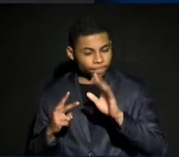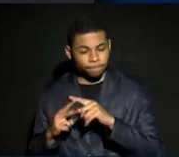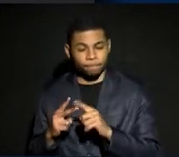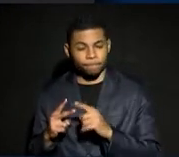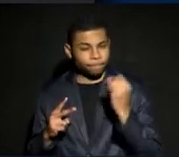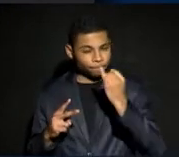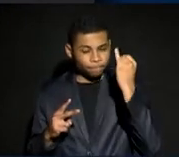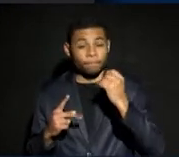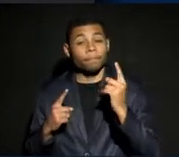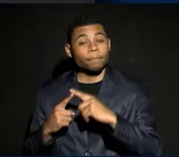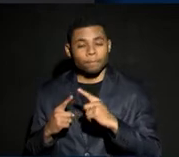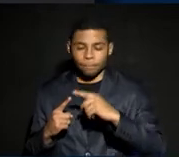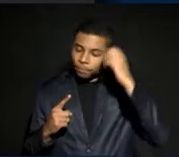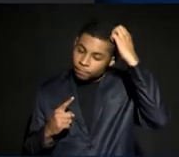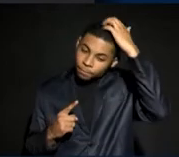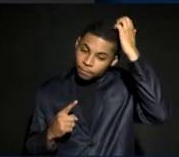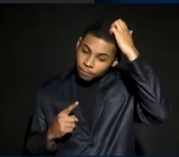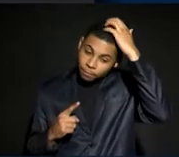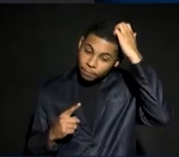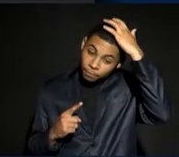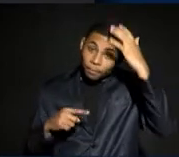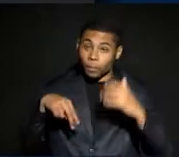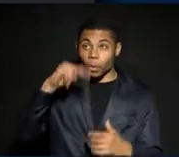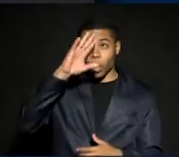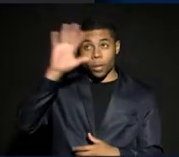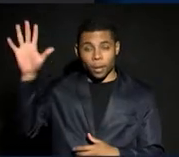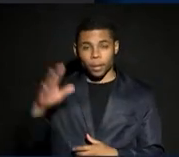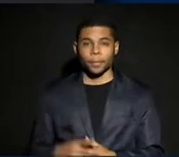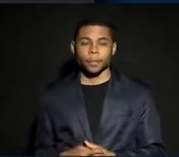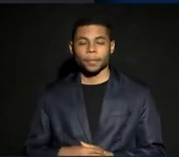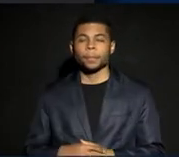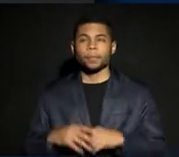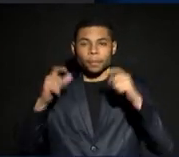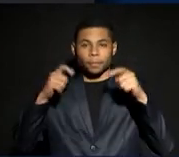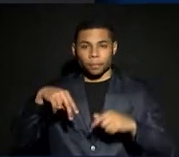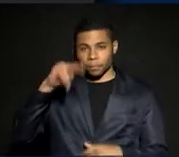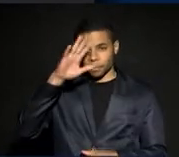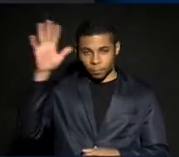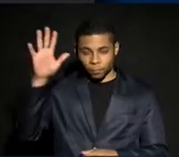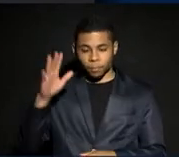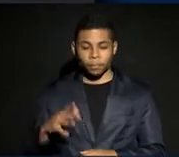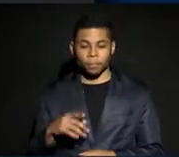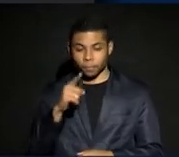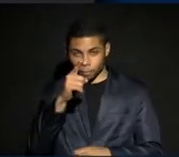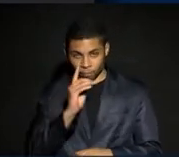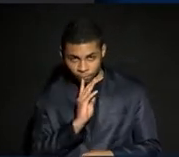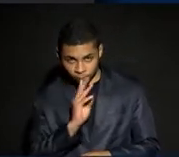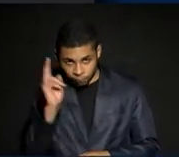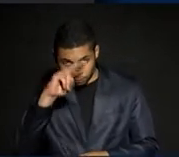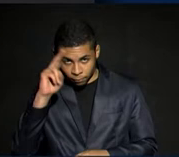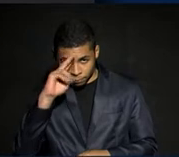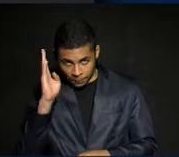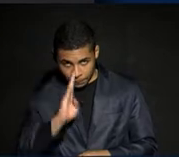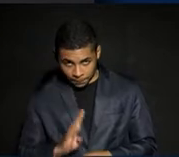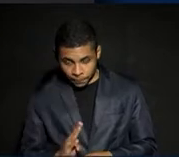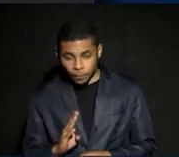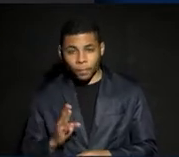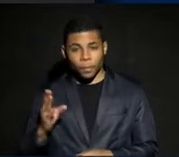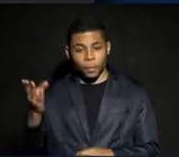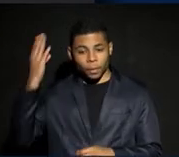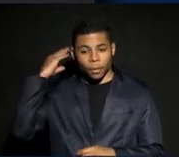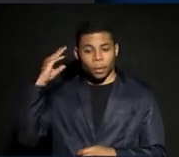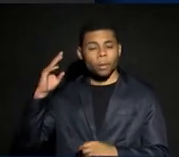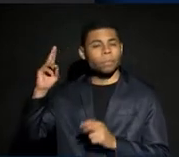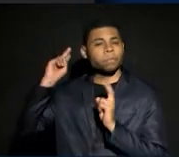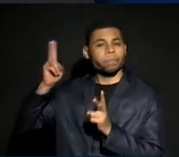a mudança que viveu a região Nordeste. A região Nordeste, para quem conhece a história do Brasil, era